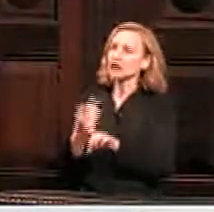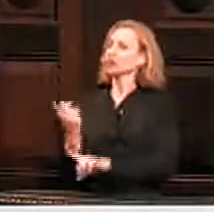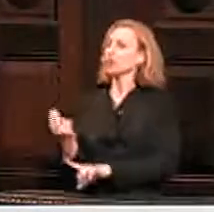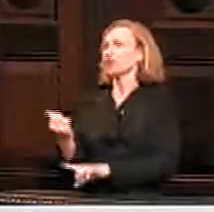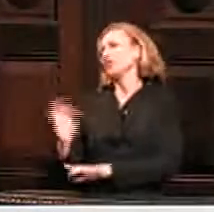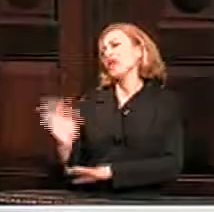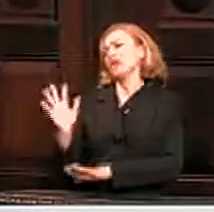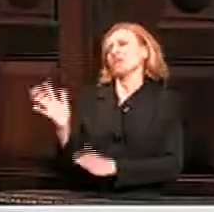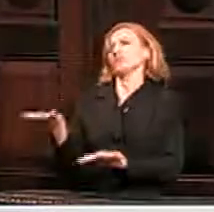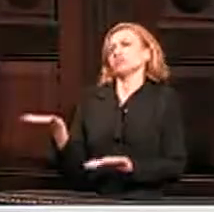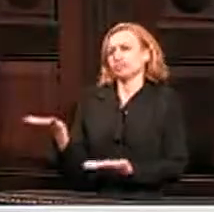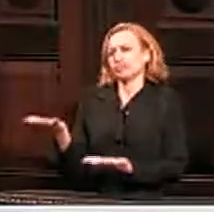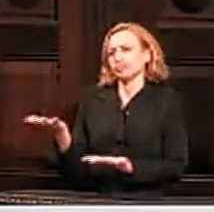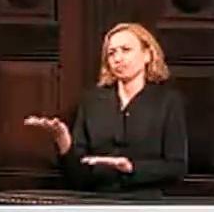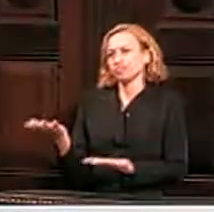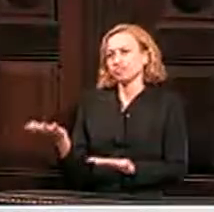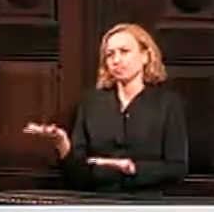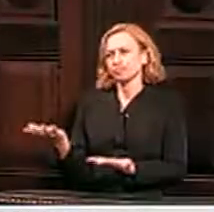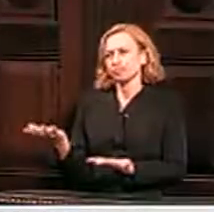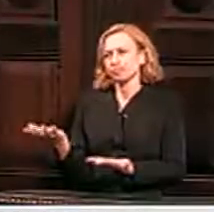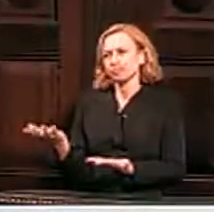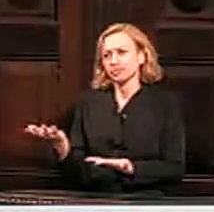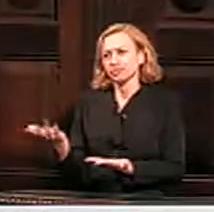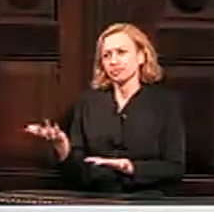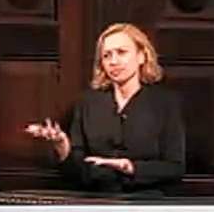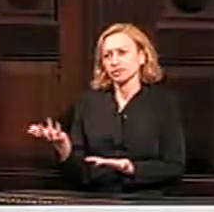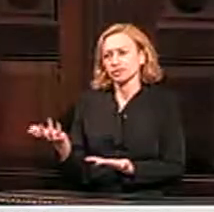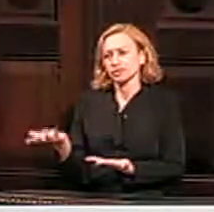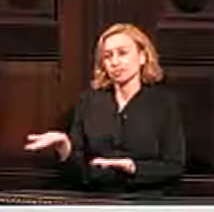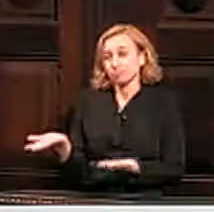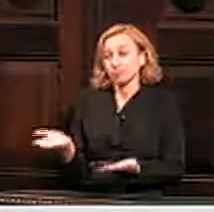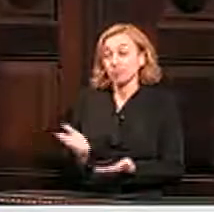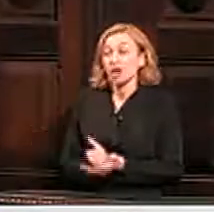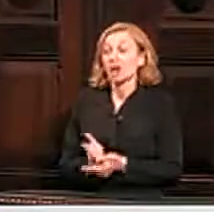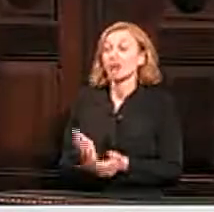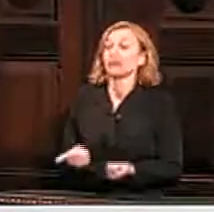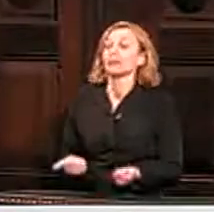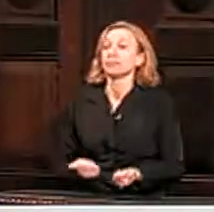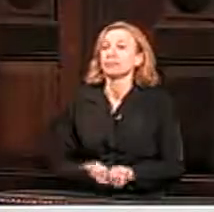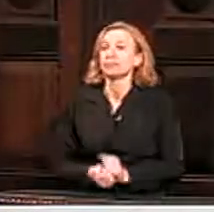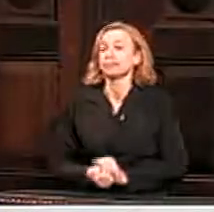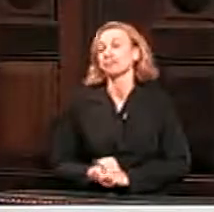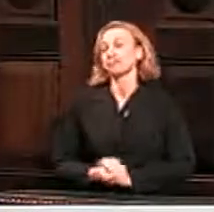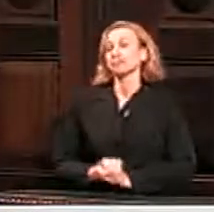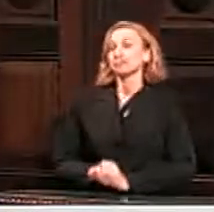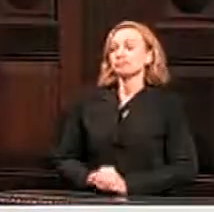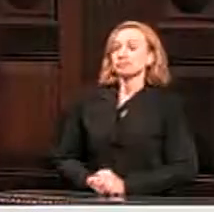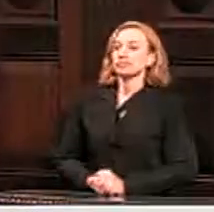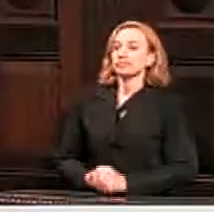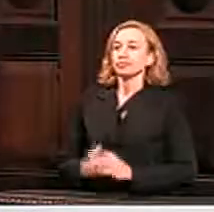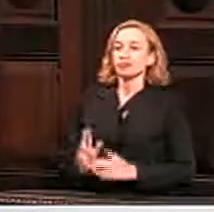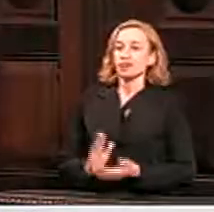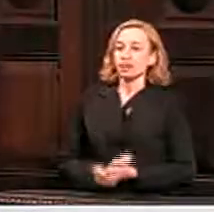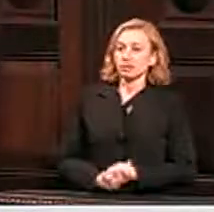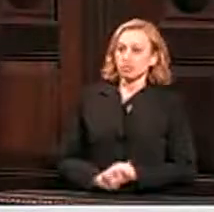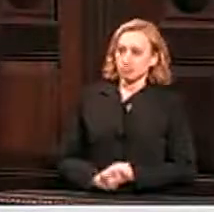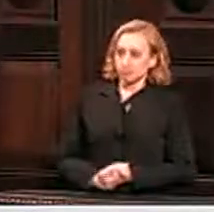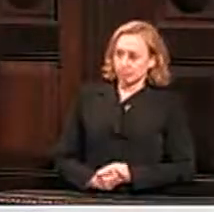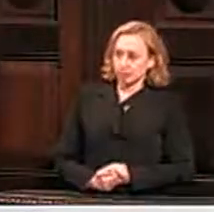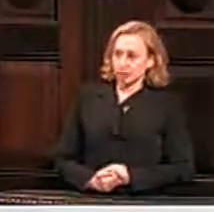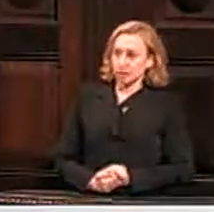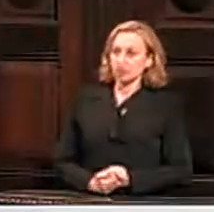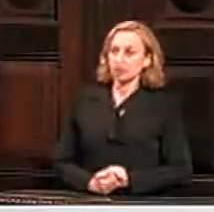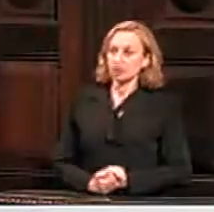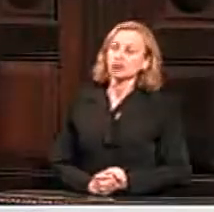maior mesmo, do que se esse produto tivesse sido refinado aqui no nosso país. Ou seja, o refinamento,